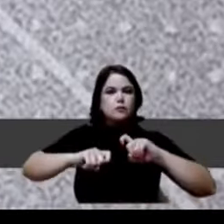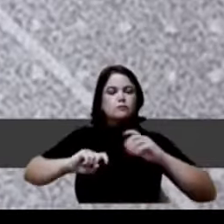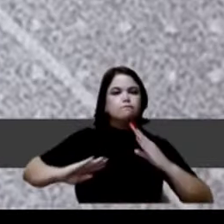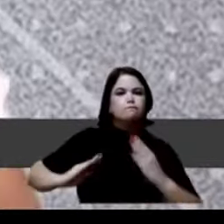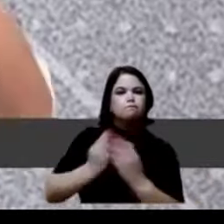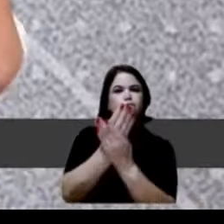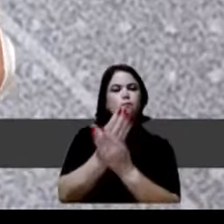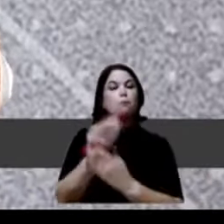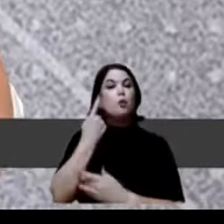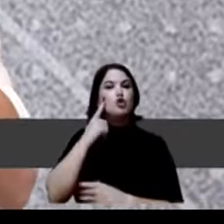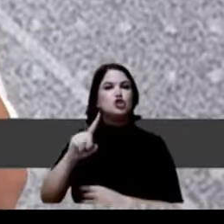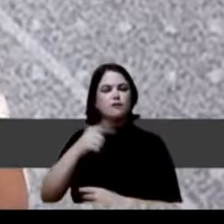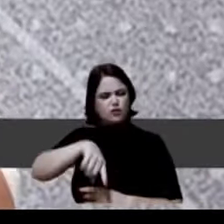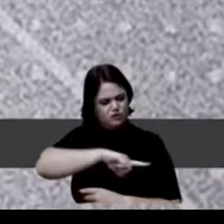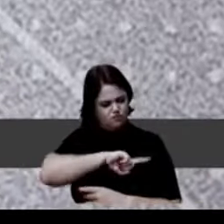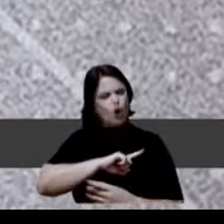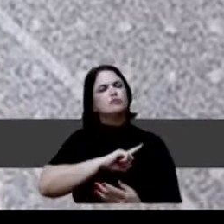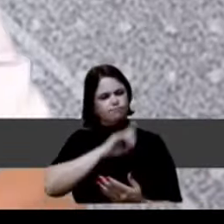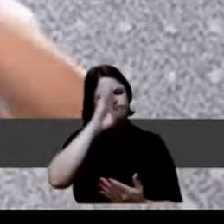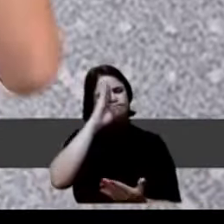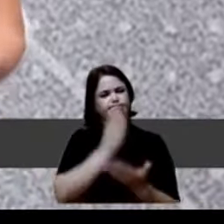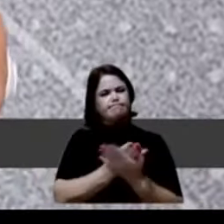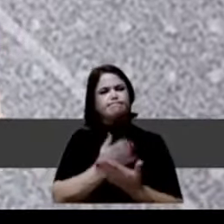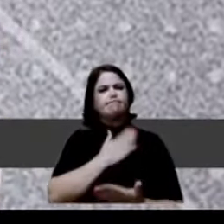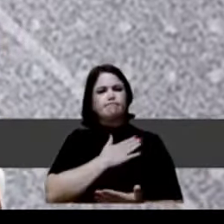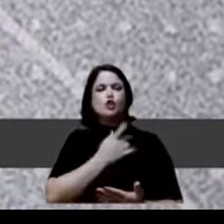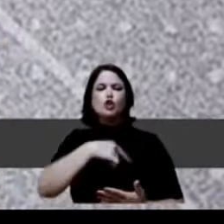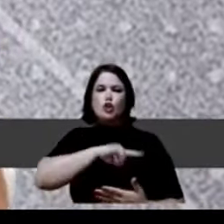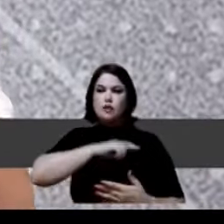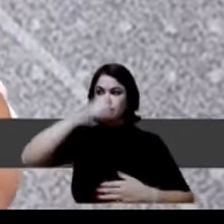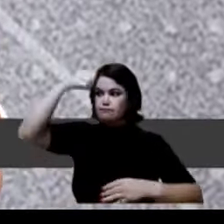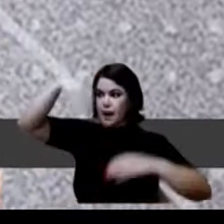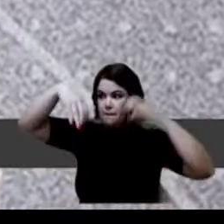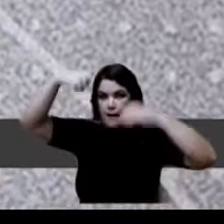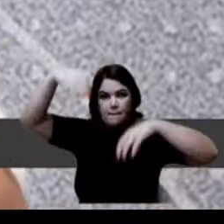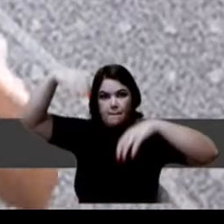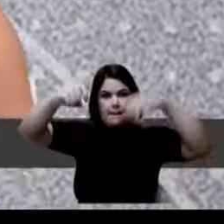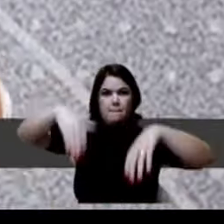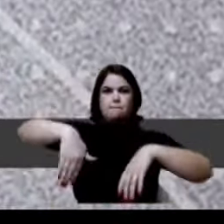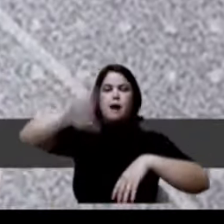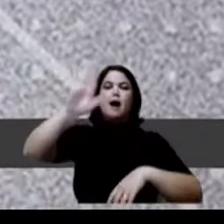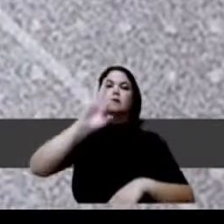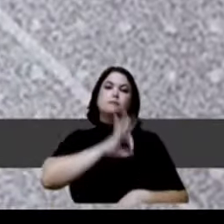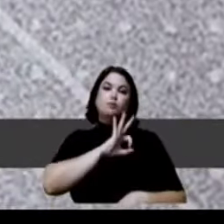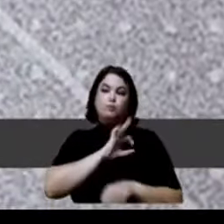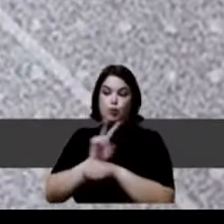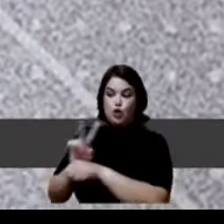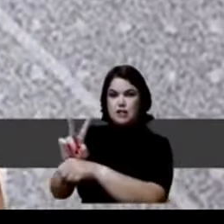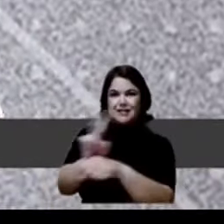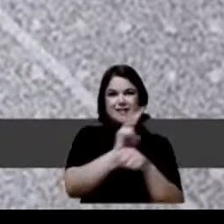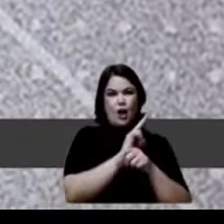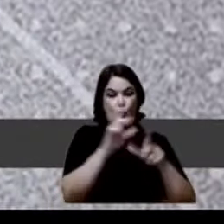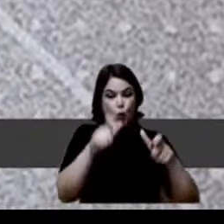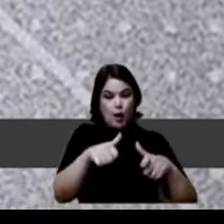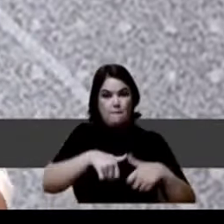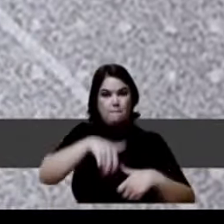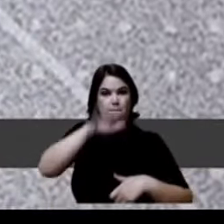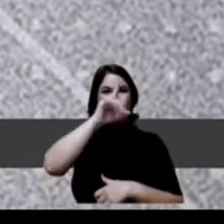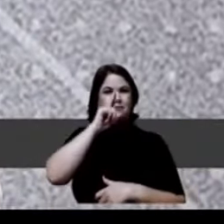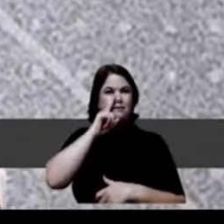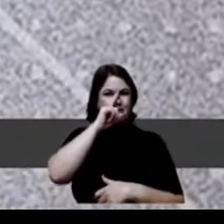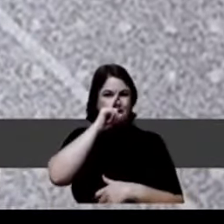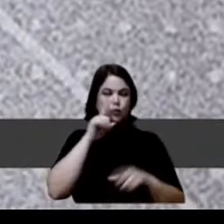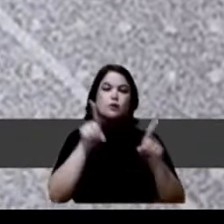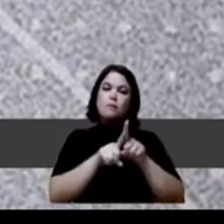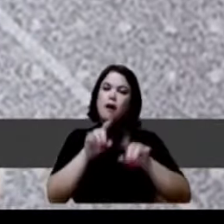podem contar comigo. A gente vai reforçar a iluminação, a gente vai reforçar o policiamento nos pontos mais perigosos e uma mensagem